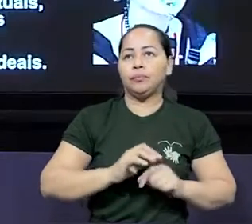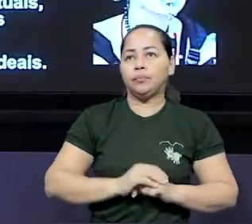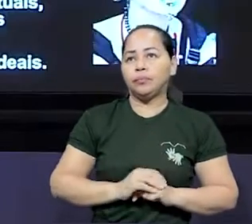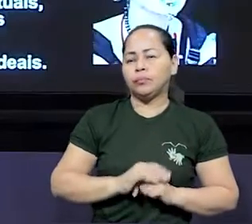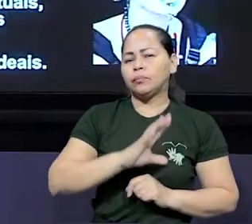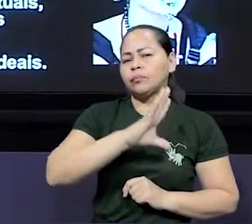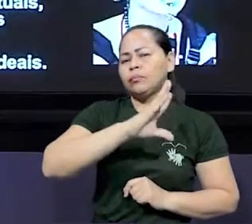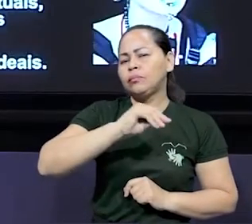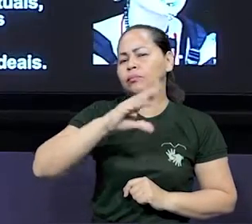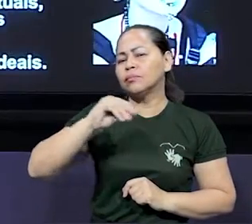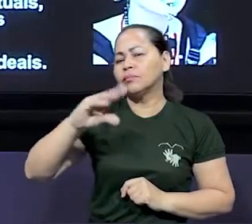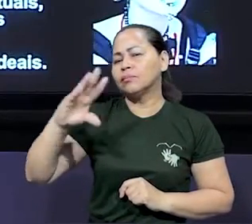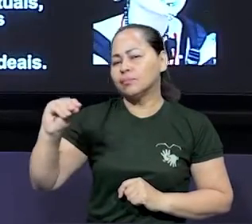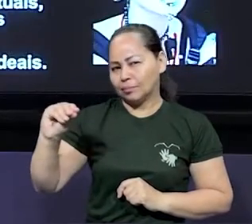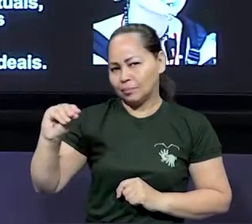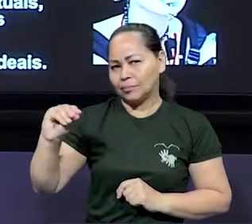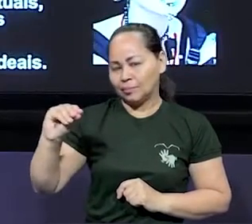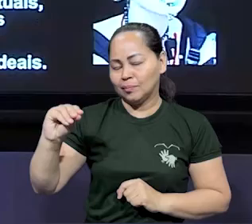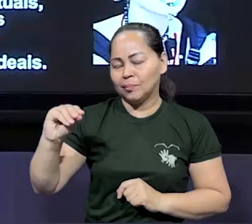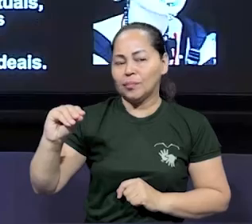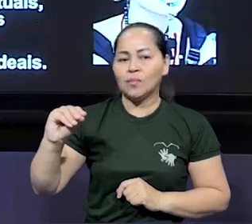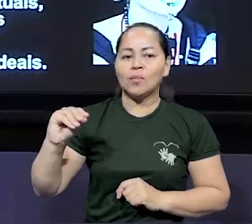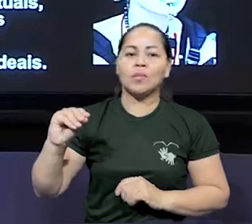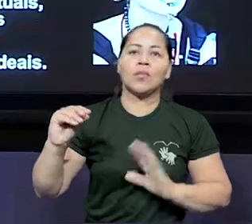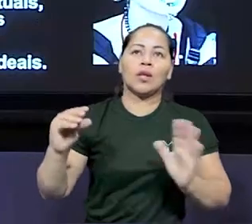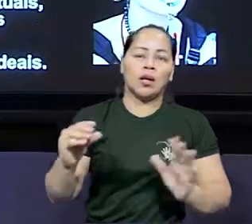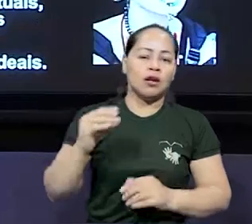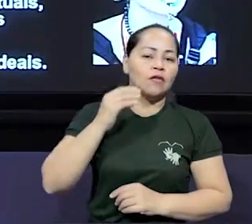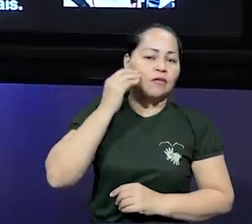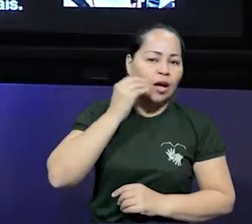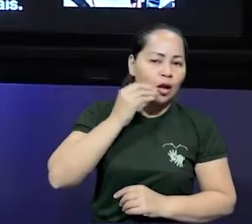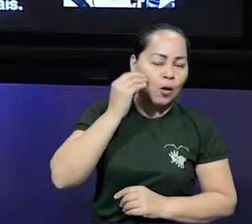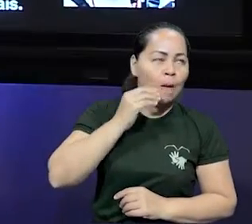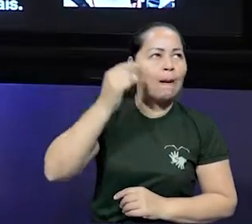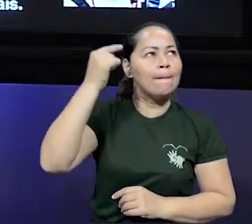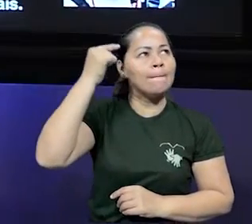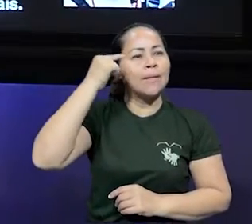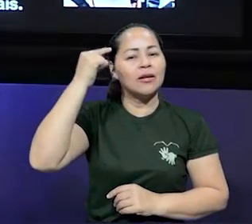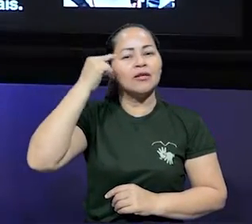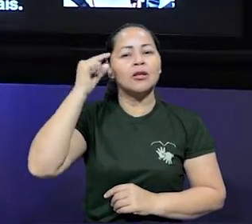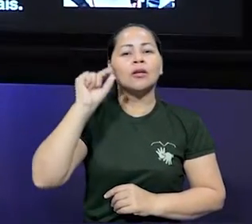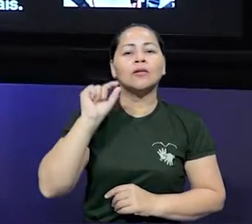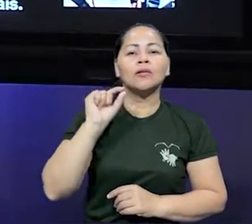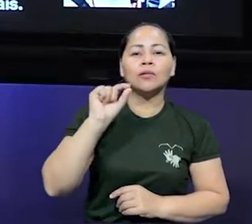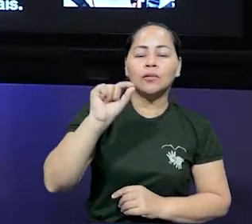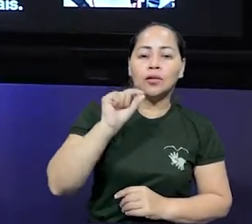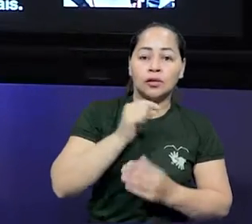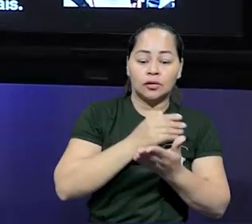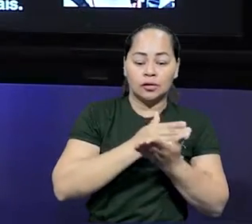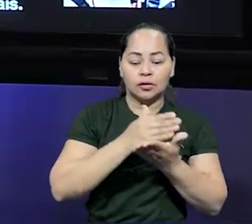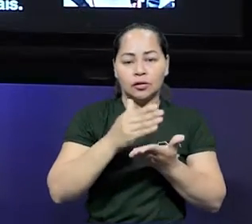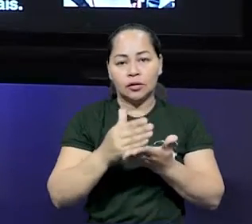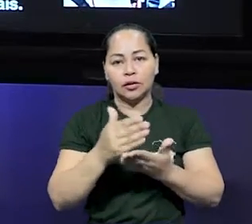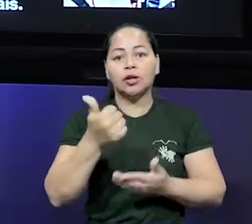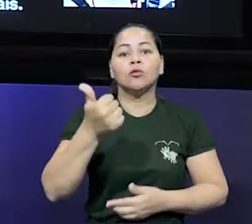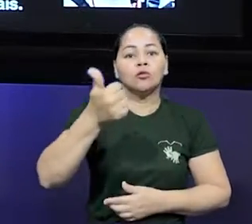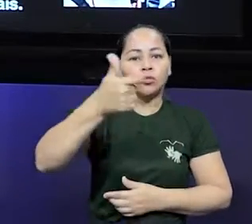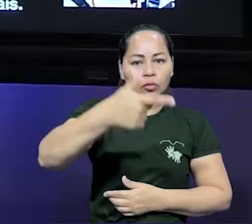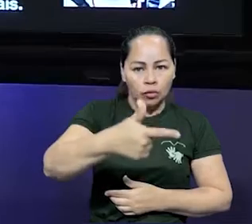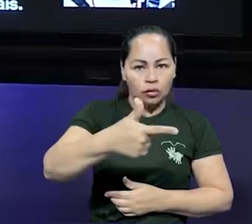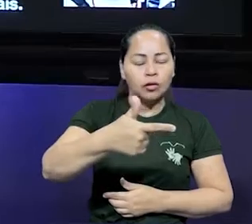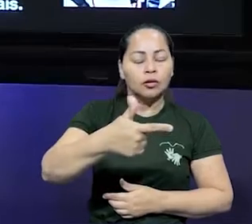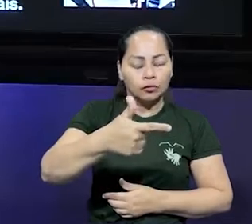Na adolescência, portanto, para Vallon, também ele considera que se inicia por volta dos 12